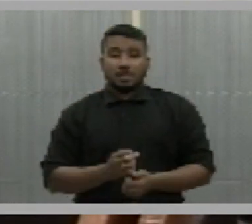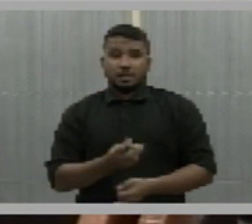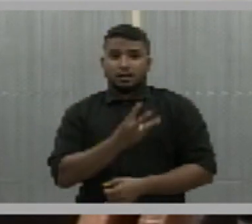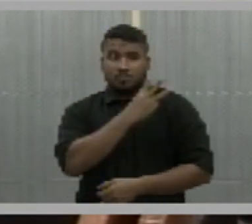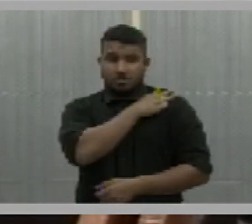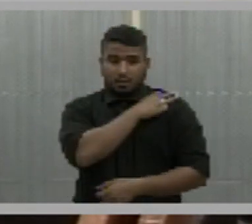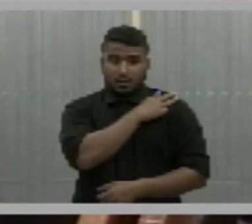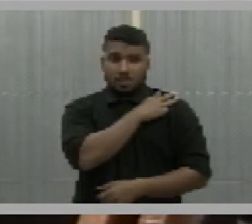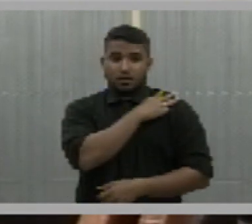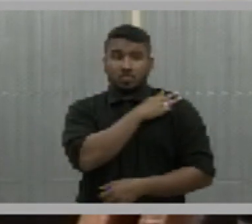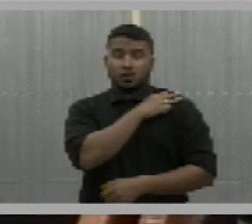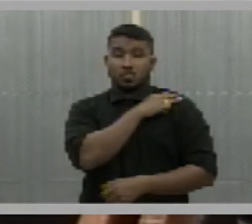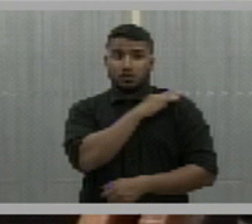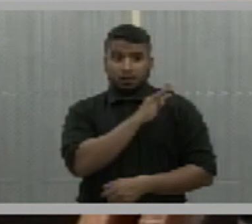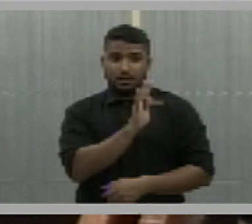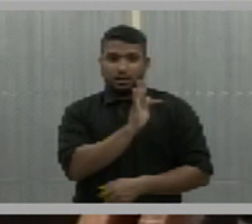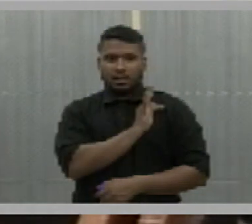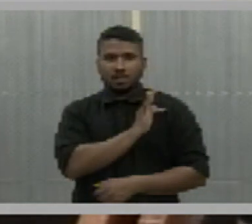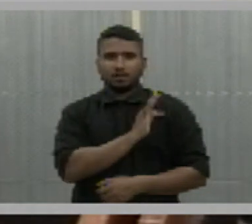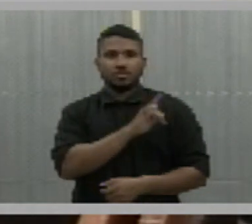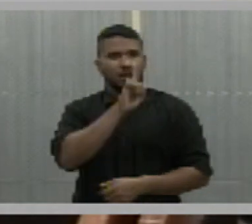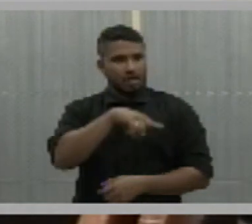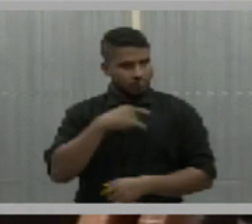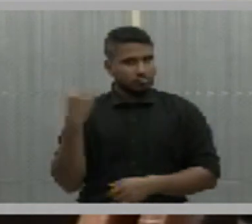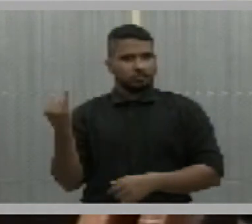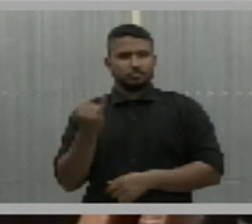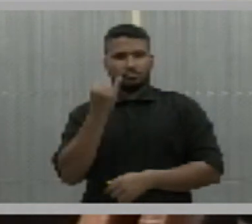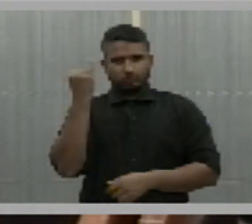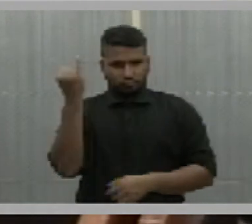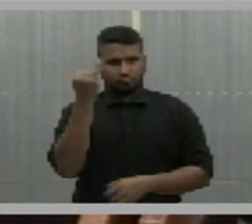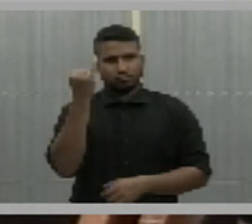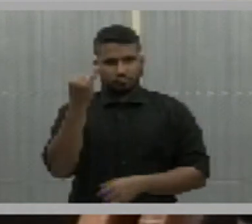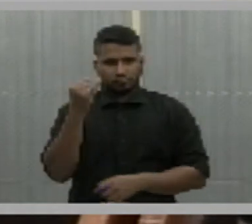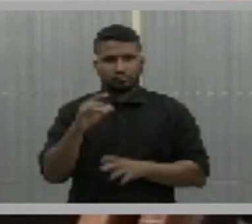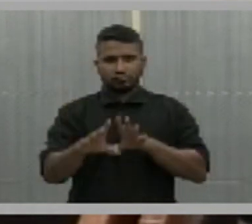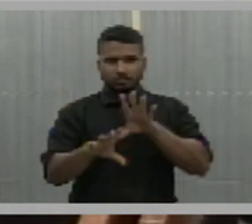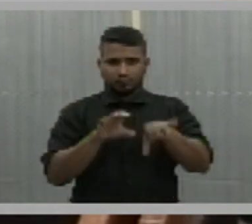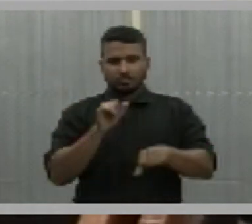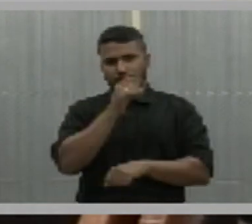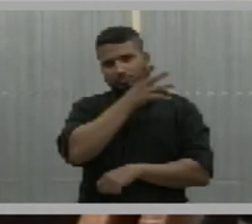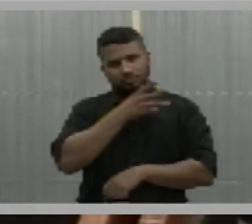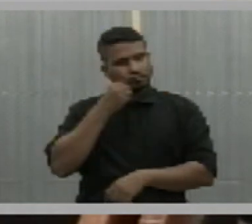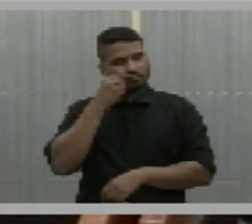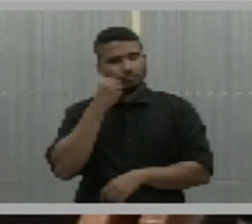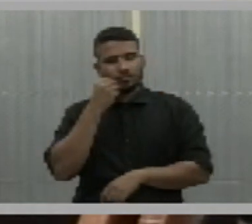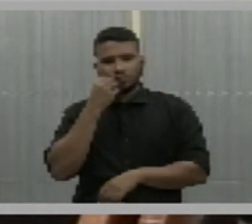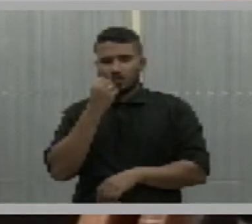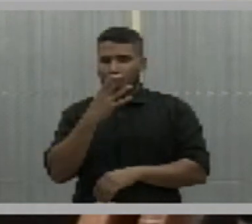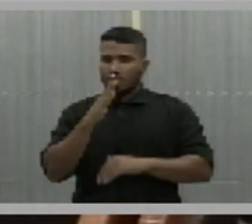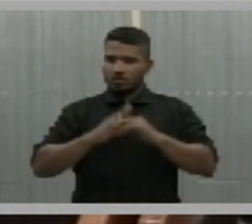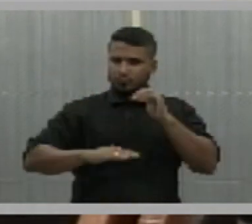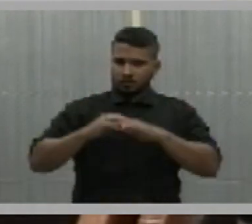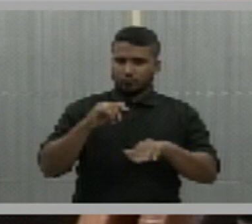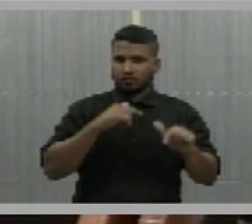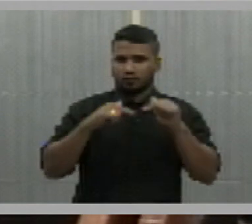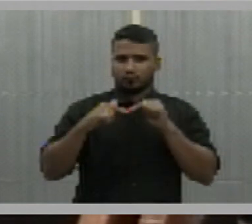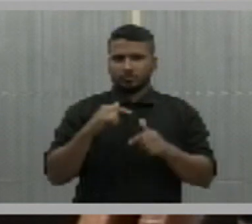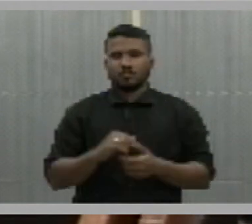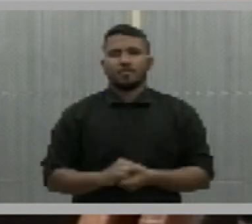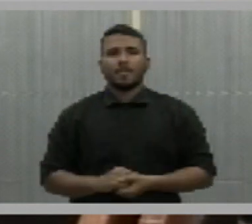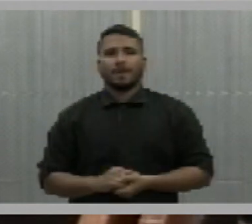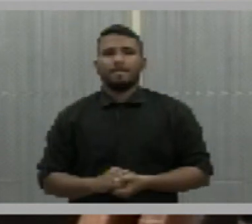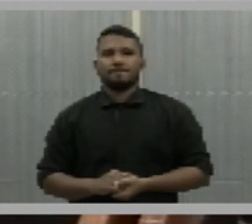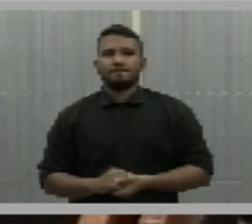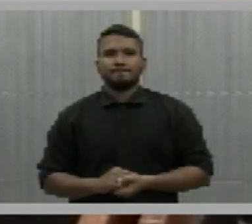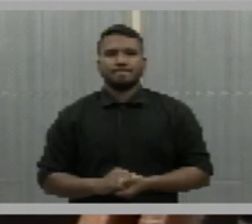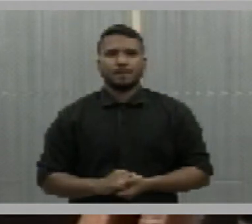médio profissionalizante. Isso é fundamental para a formação qualificada de mão de obra e, portanto, desenvolvimento econômico